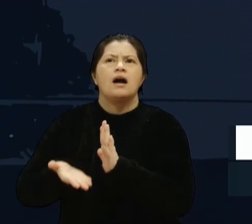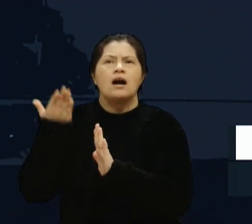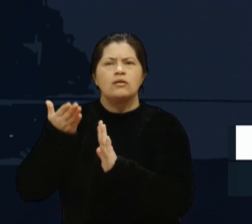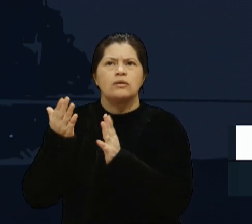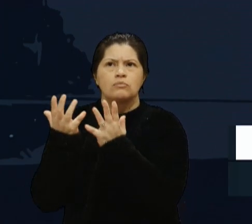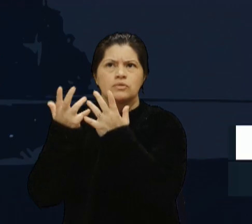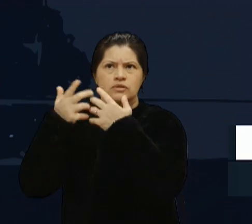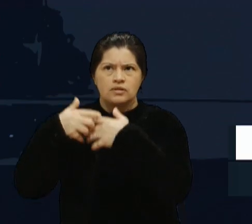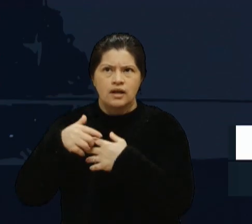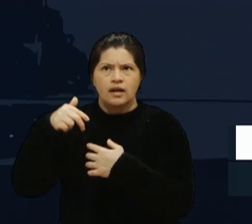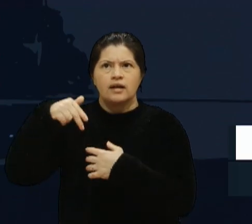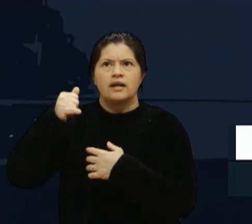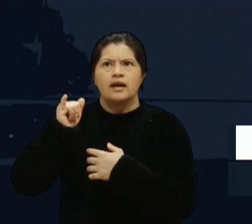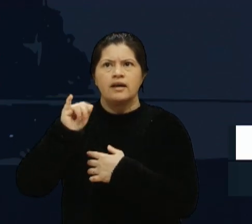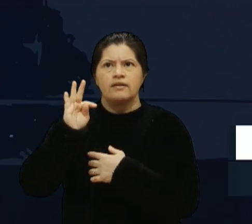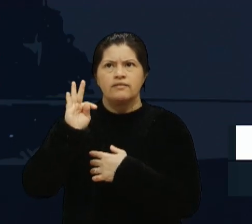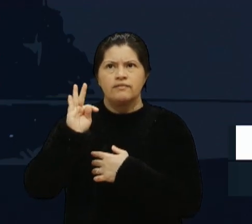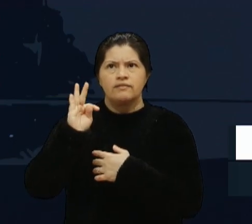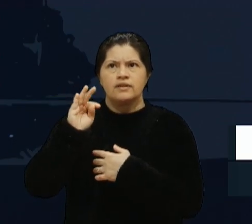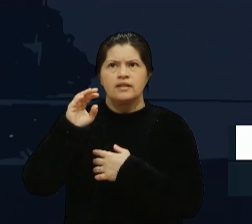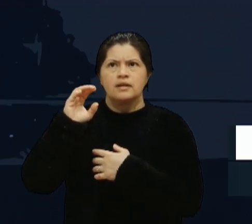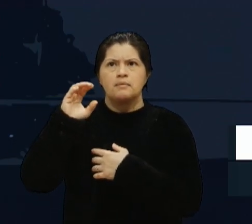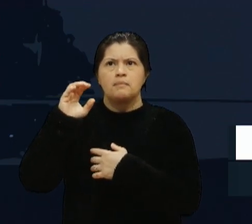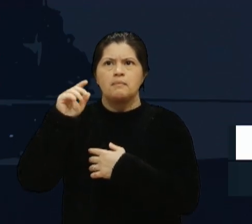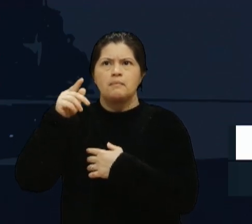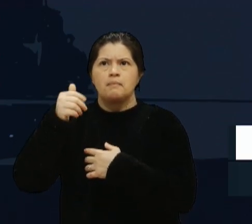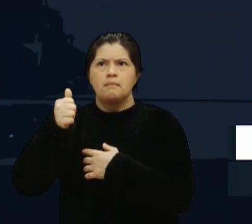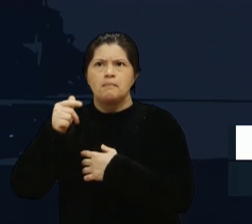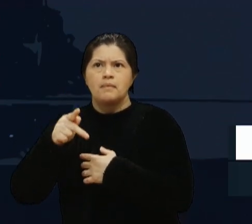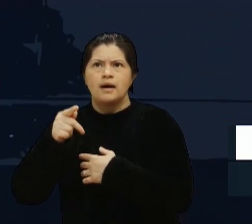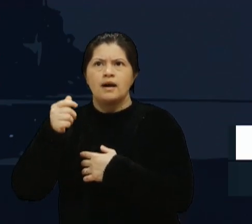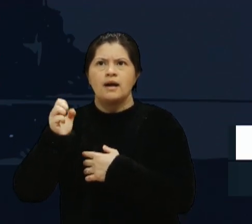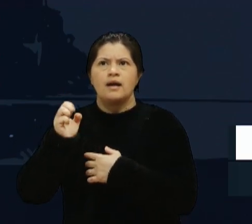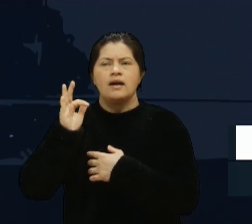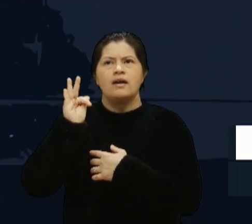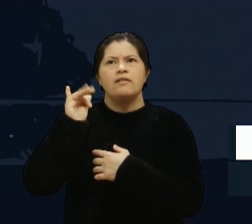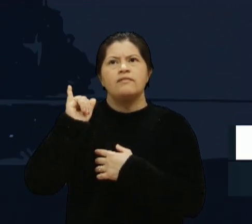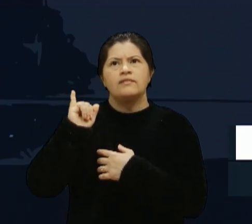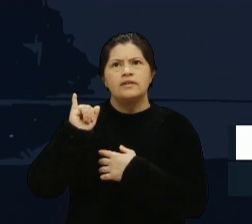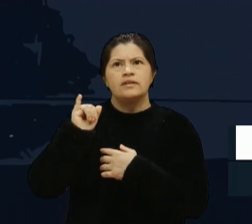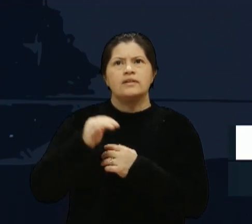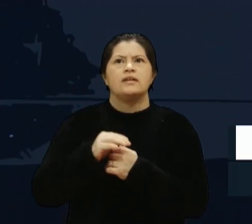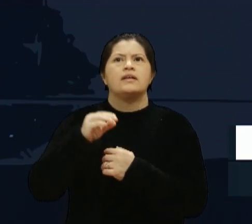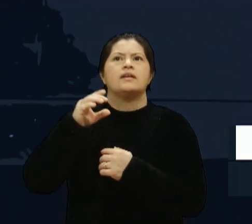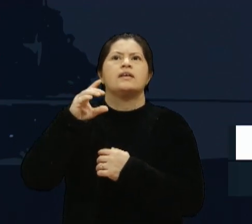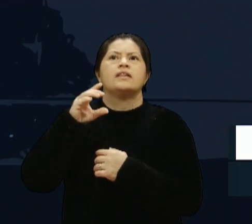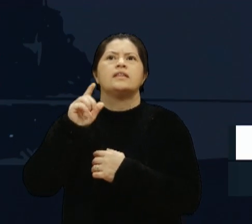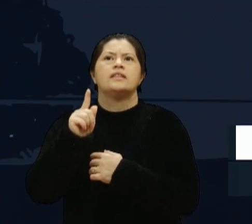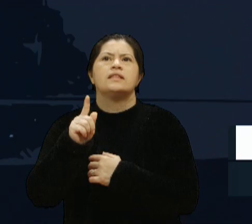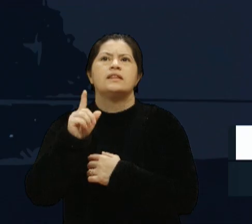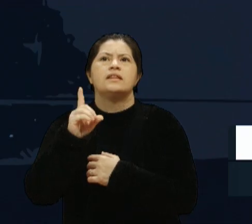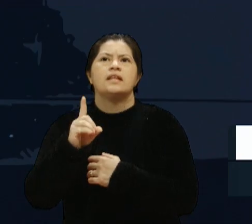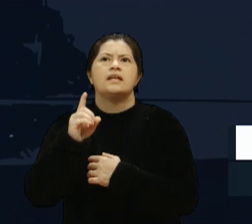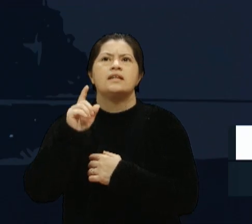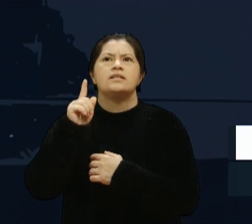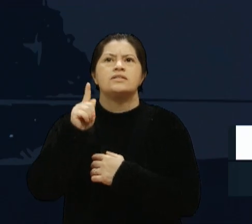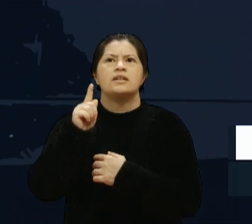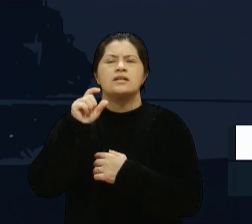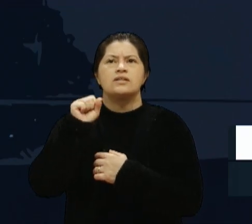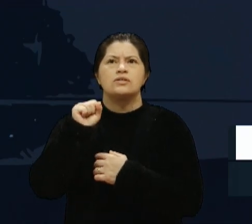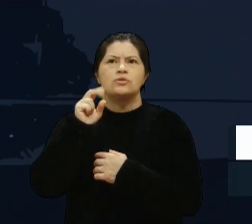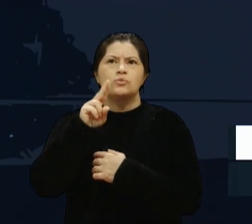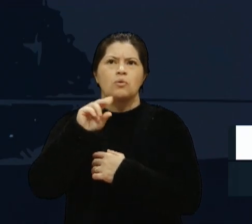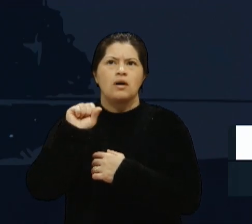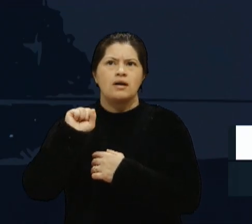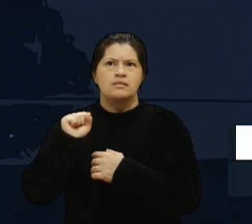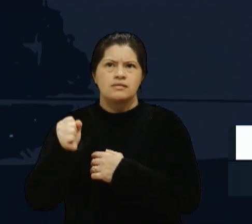temos o NAIF, não quis entrar nesse mérito para não estender, falei do DG-SUAS, que é a Diretoria Geral do SUAS, quem